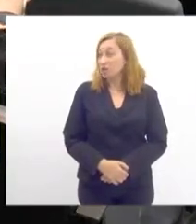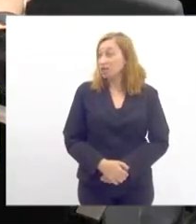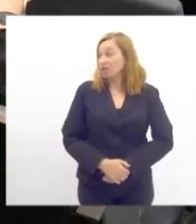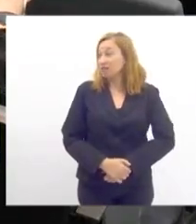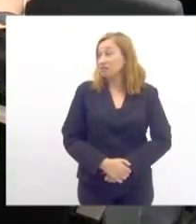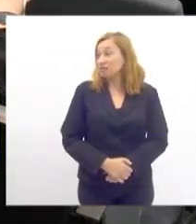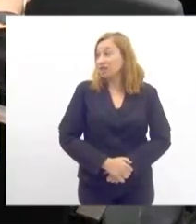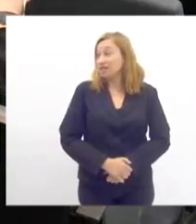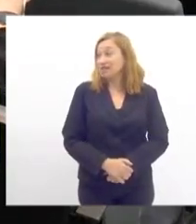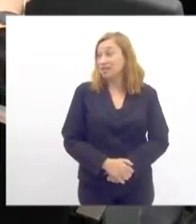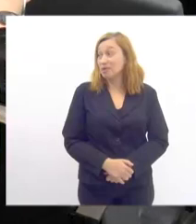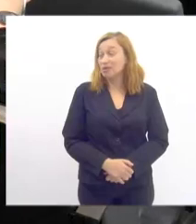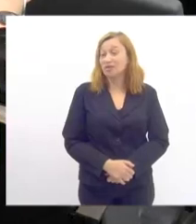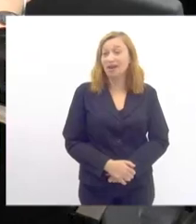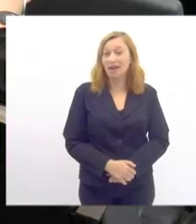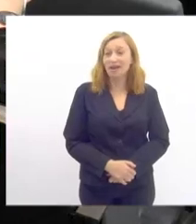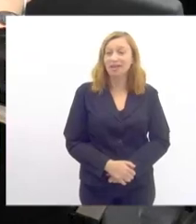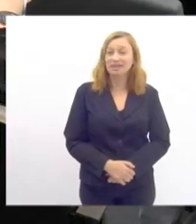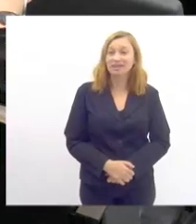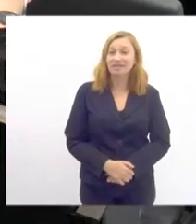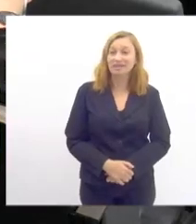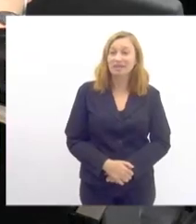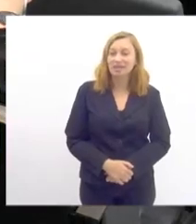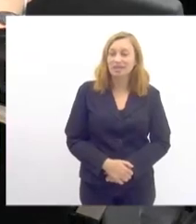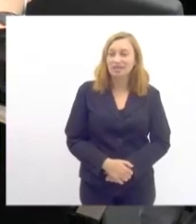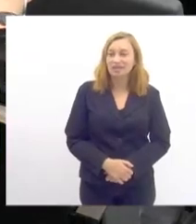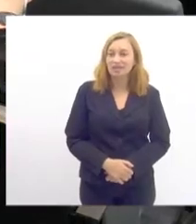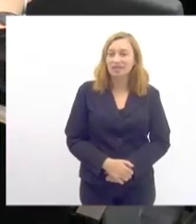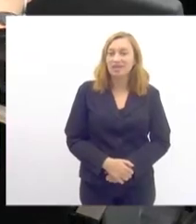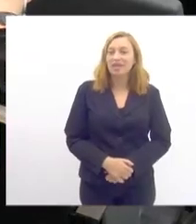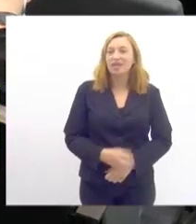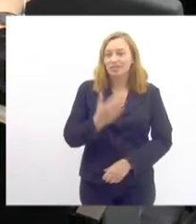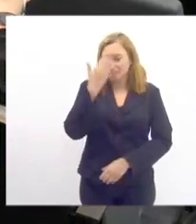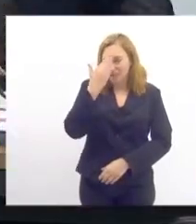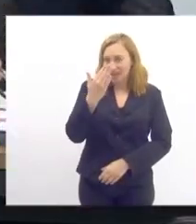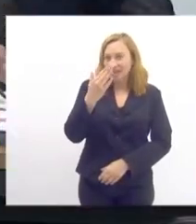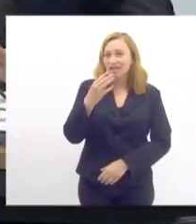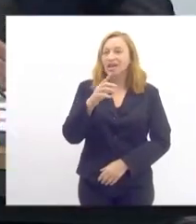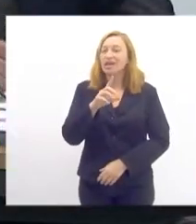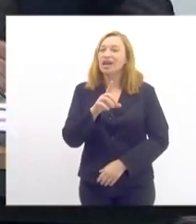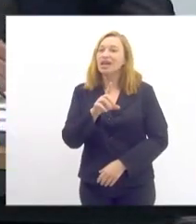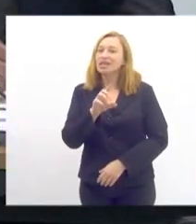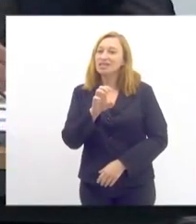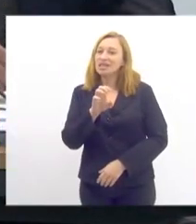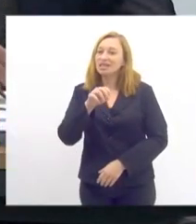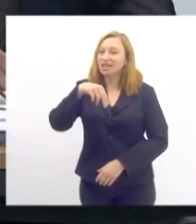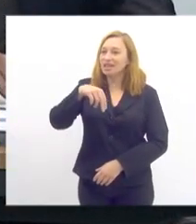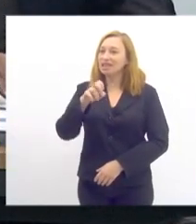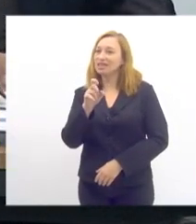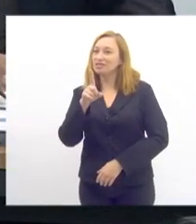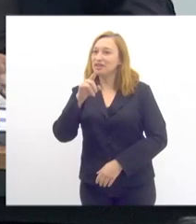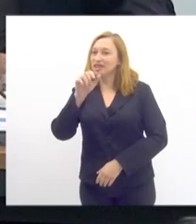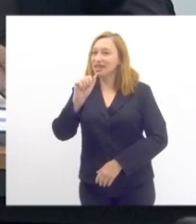Chamar aqui o senhor Alan do Cidetran. Obrigado pela palavra, dona.